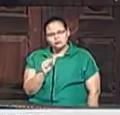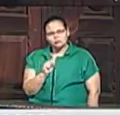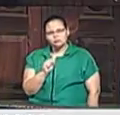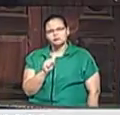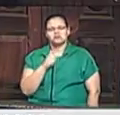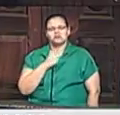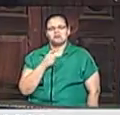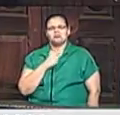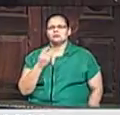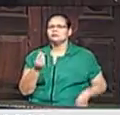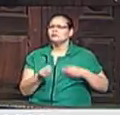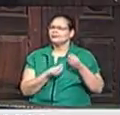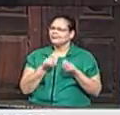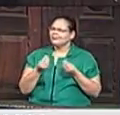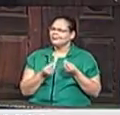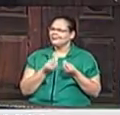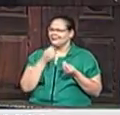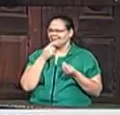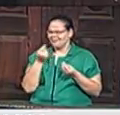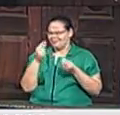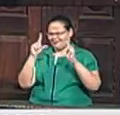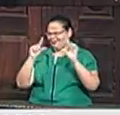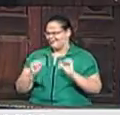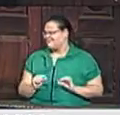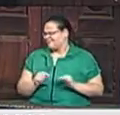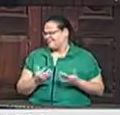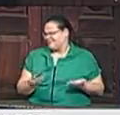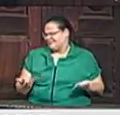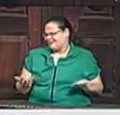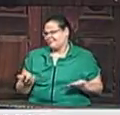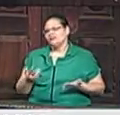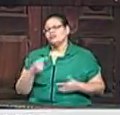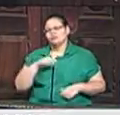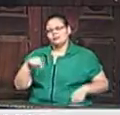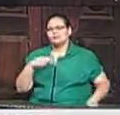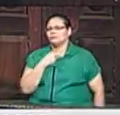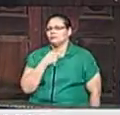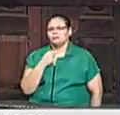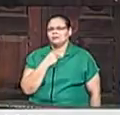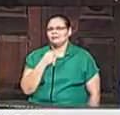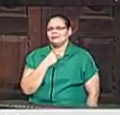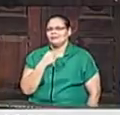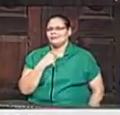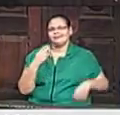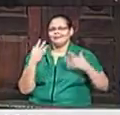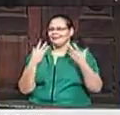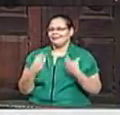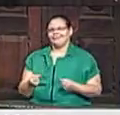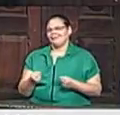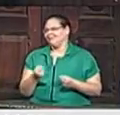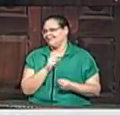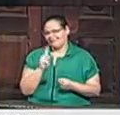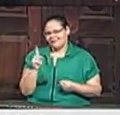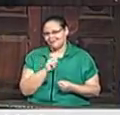foi dilapidado. Que o que nós não podemos, senhor presidente, é aceitar